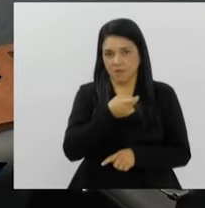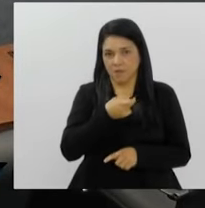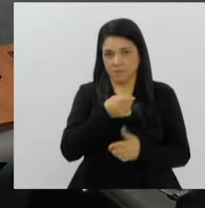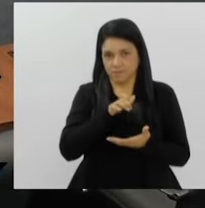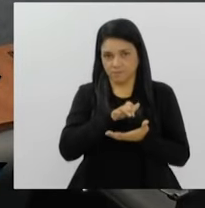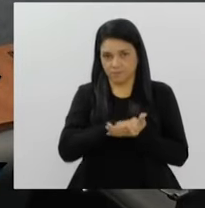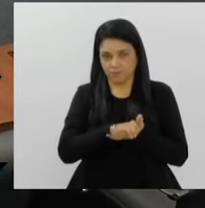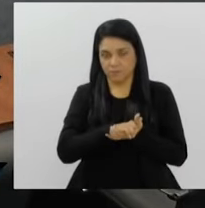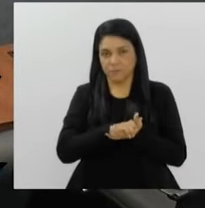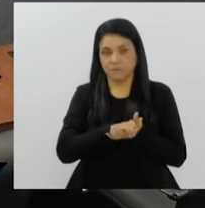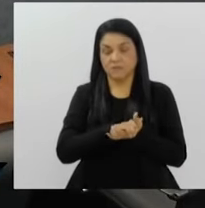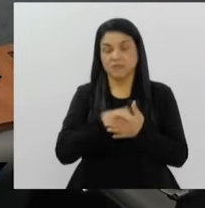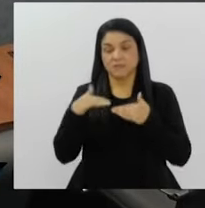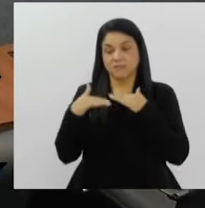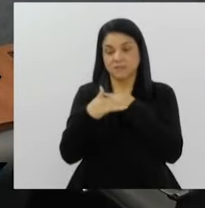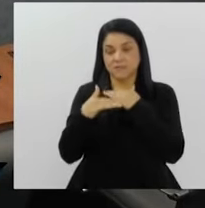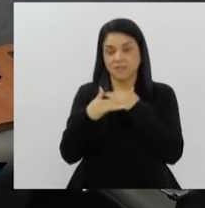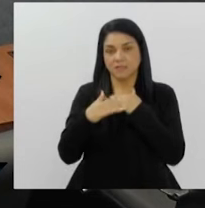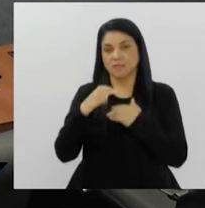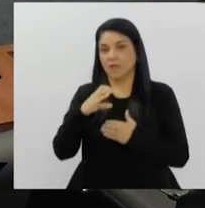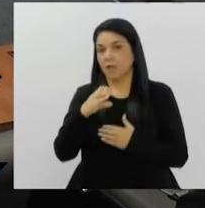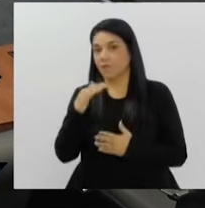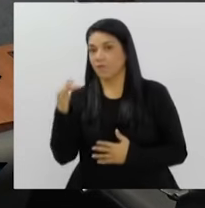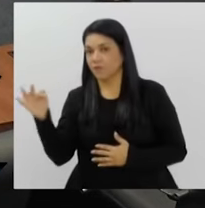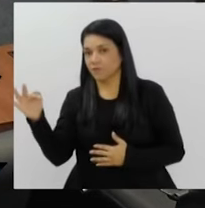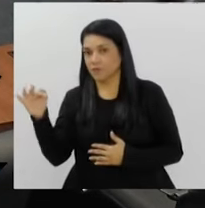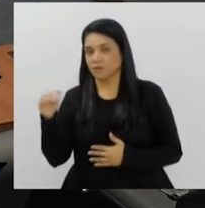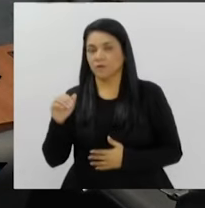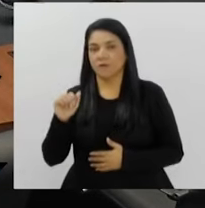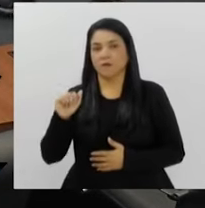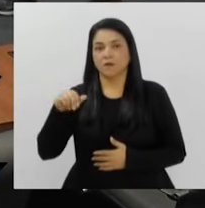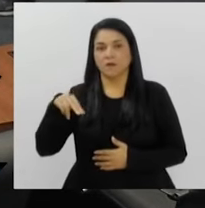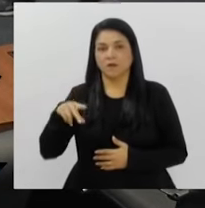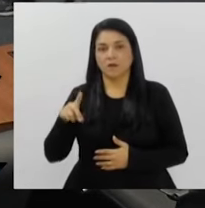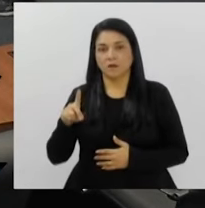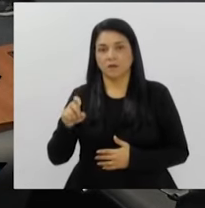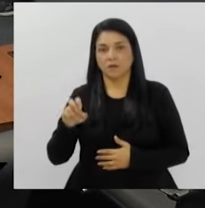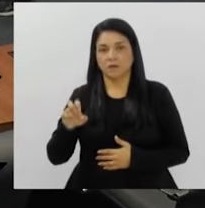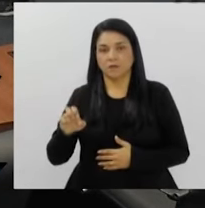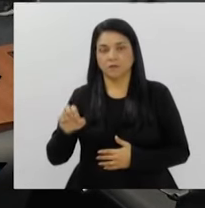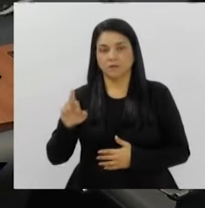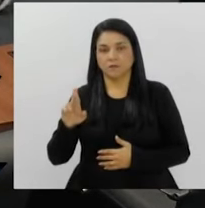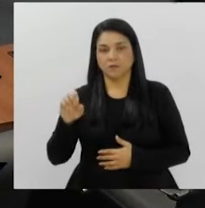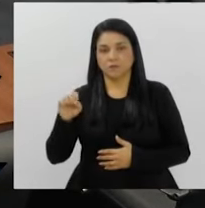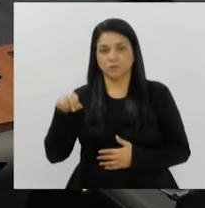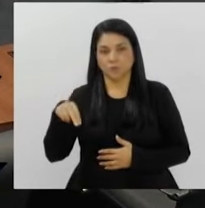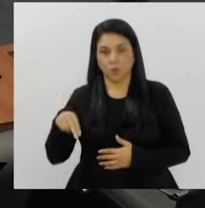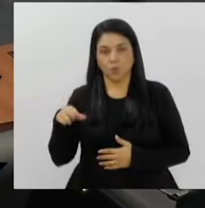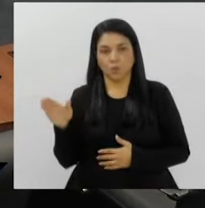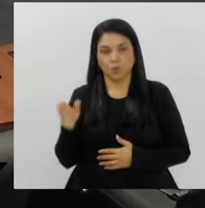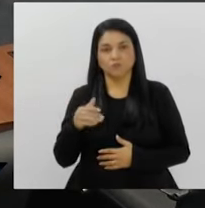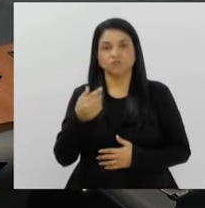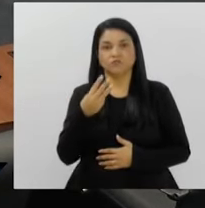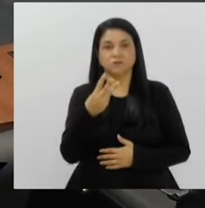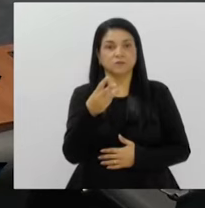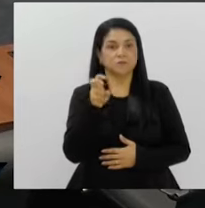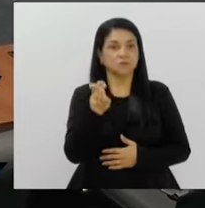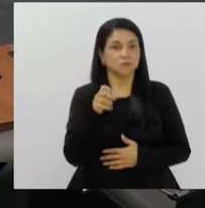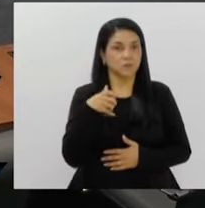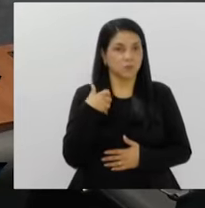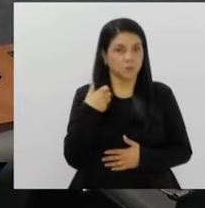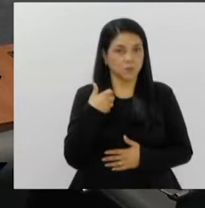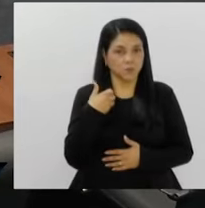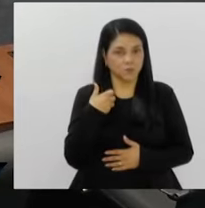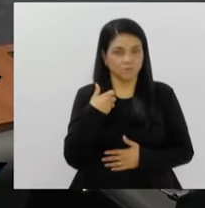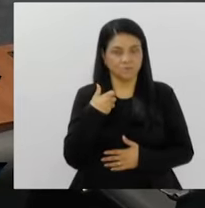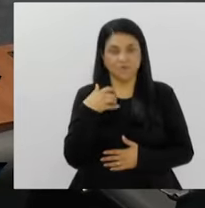de Cabo Frio, Onesso Maciel dos Santos, de 35 anos. Foi uma resposta mais